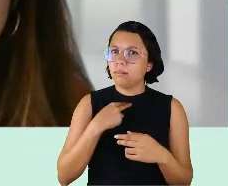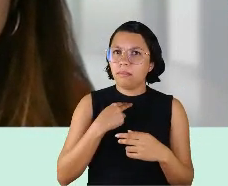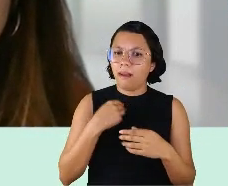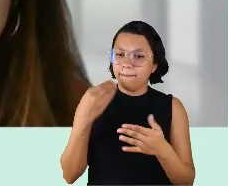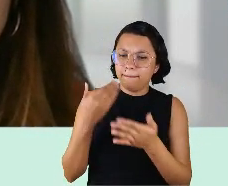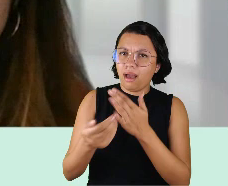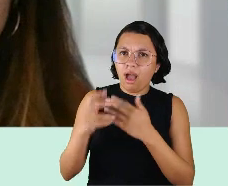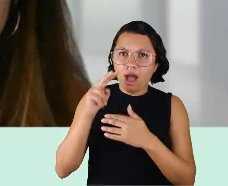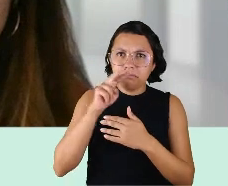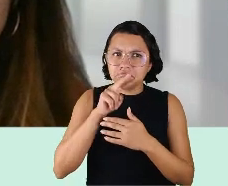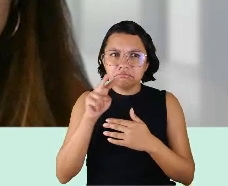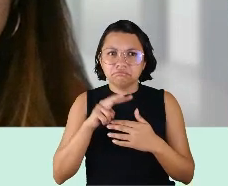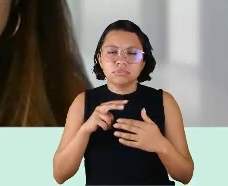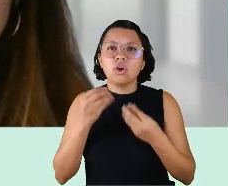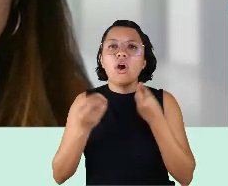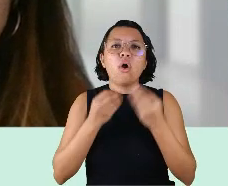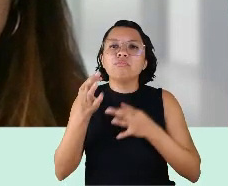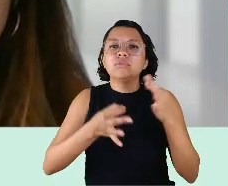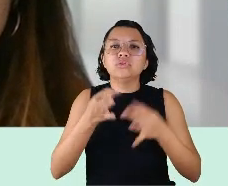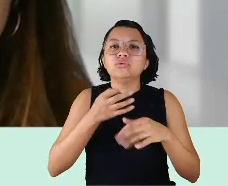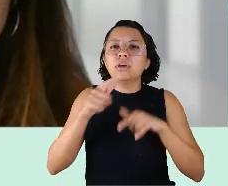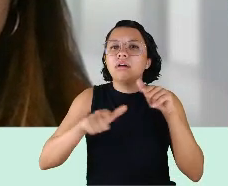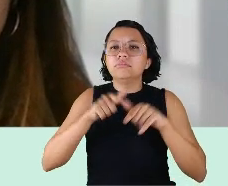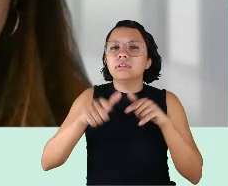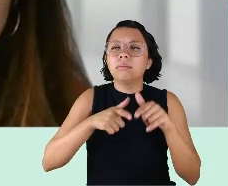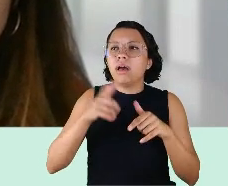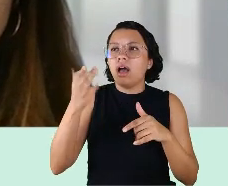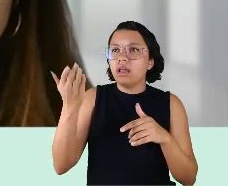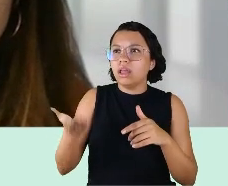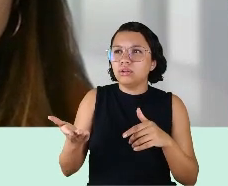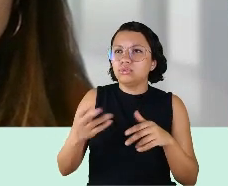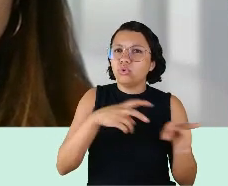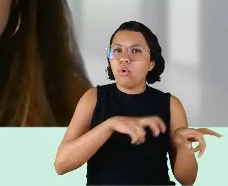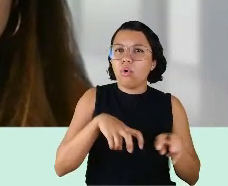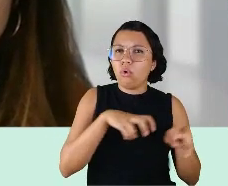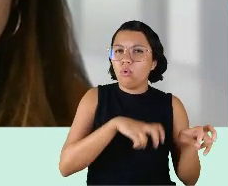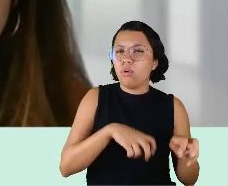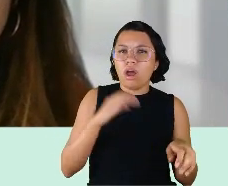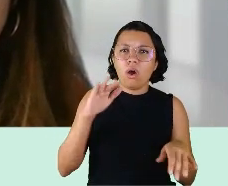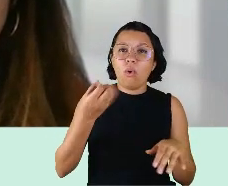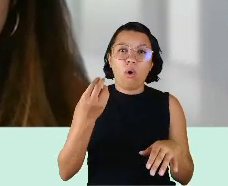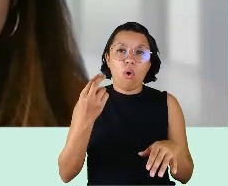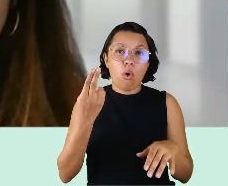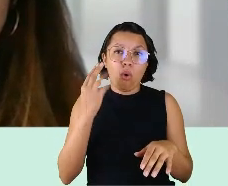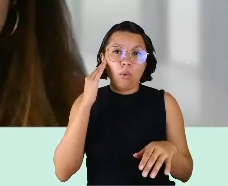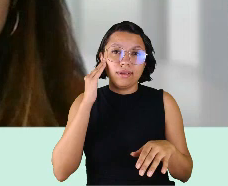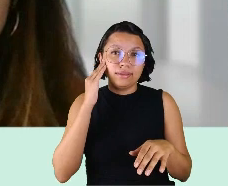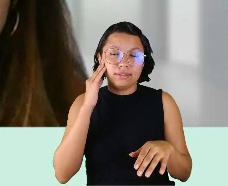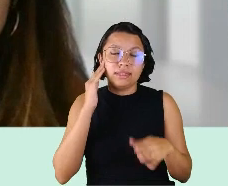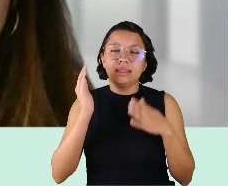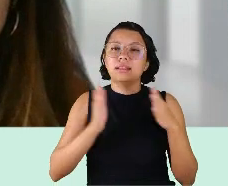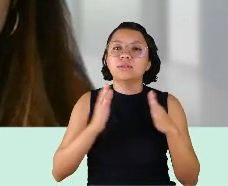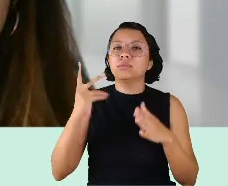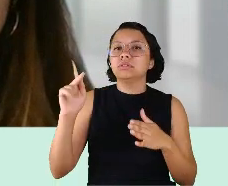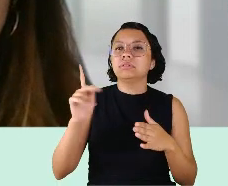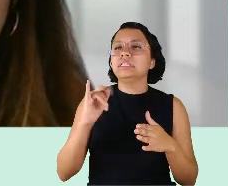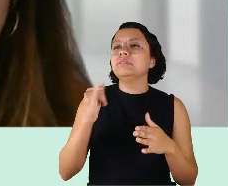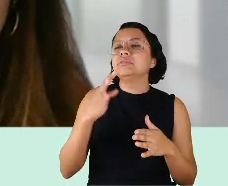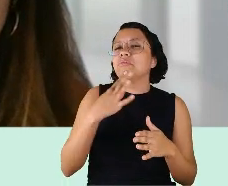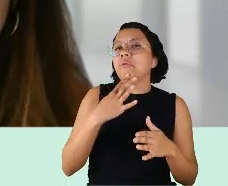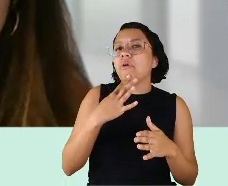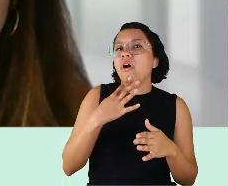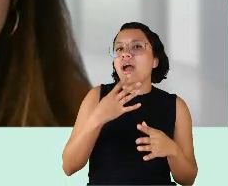podemos perder de vista a nossa humanidade. Como é que você vai julgar um trabalhador rural ou compreender a situação dele se você